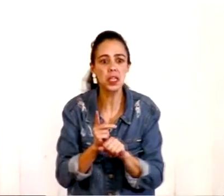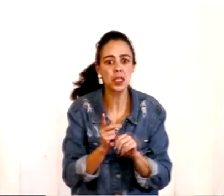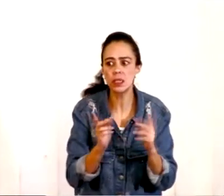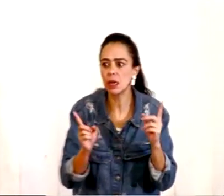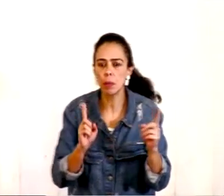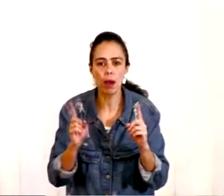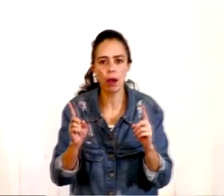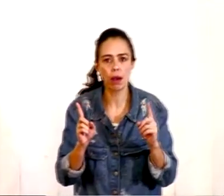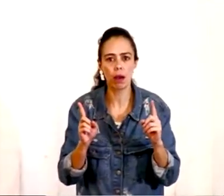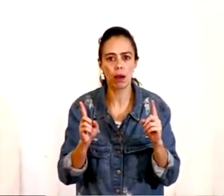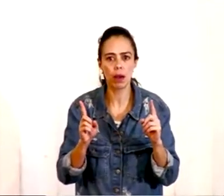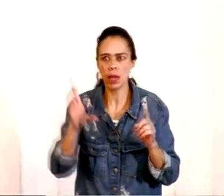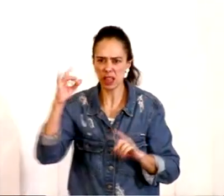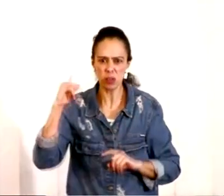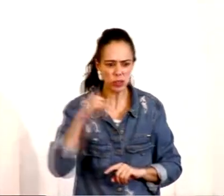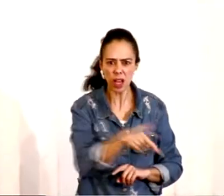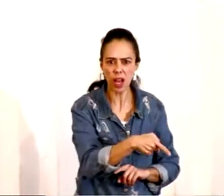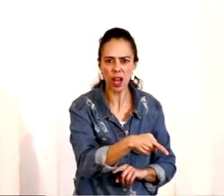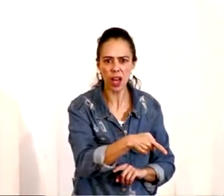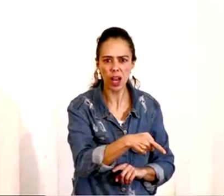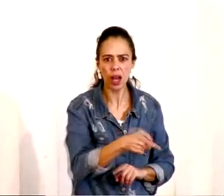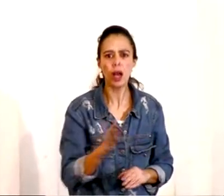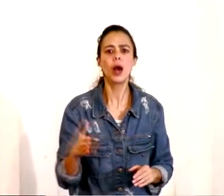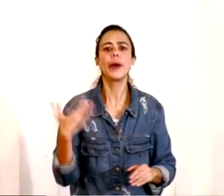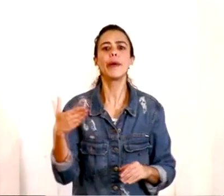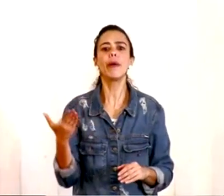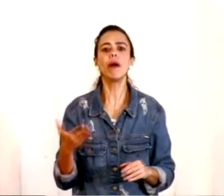Caim diante da sentença de Deus?